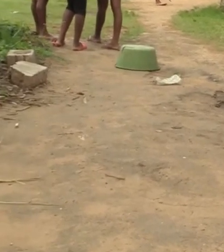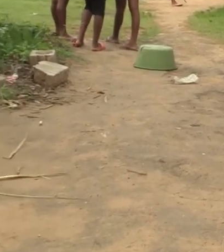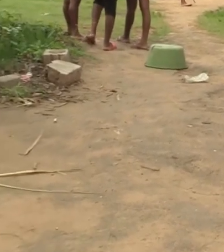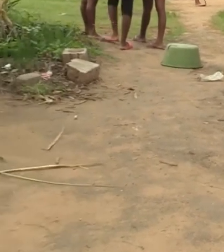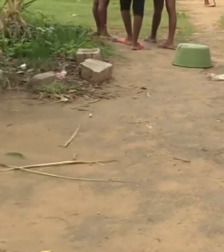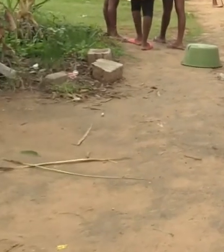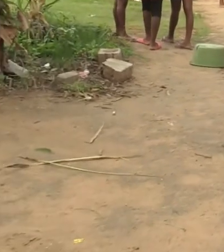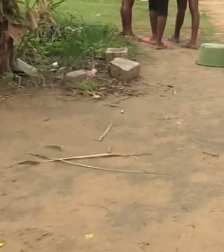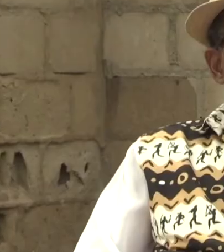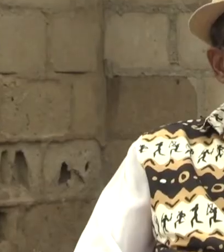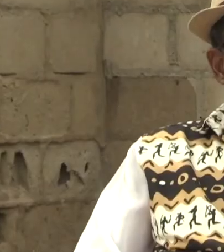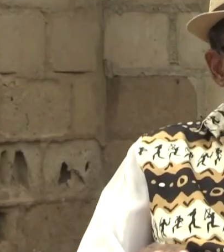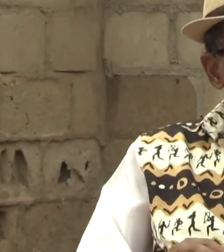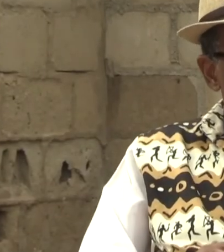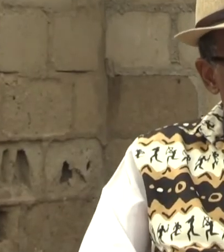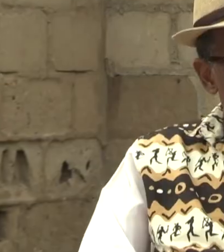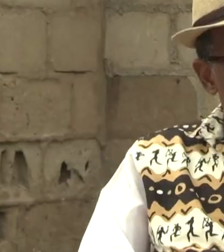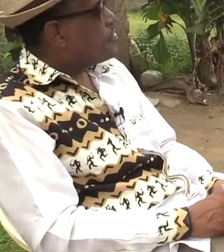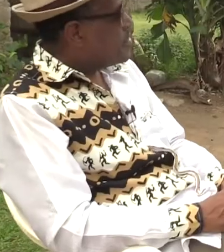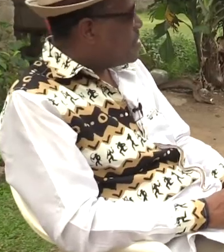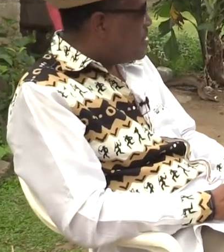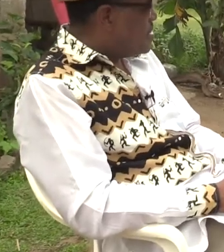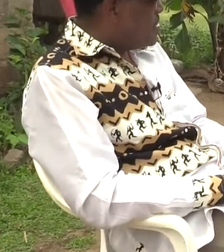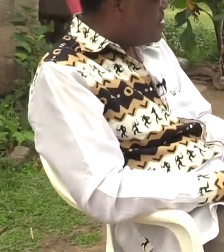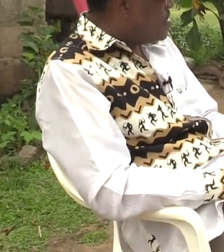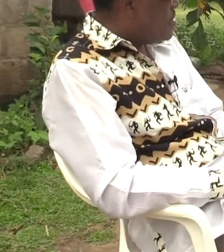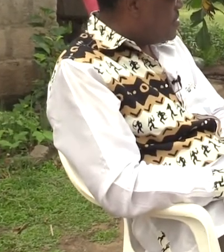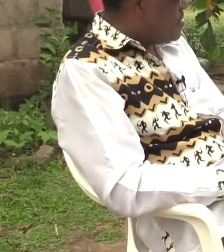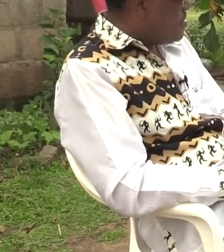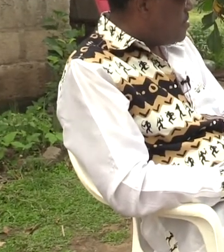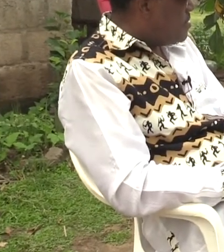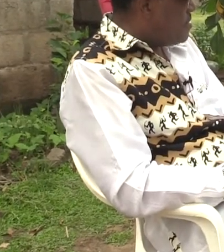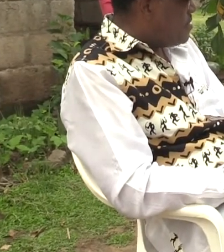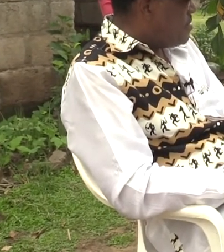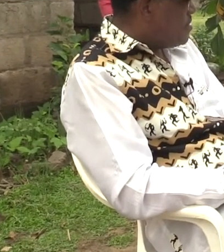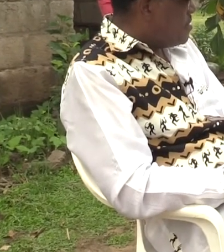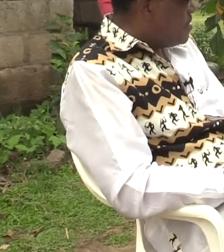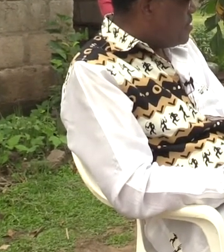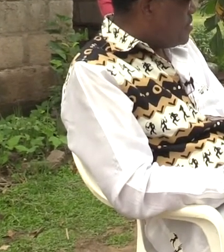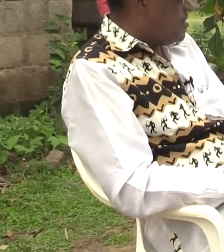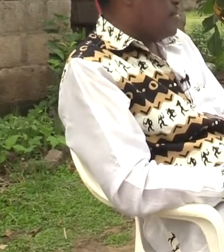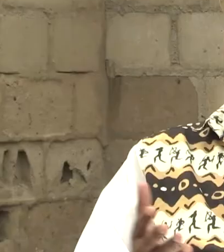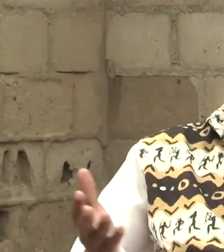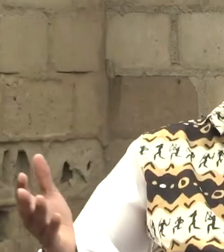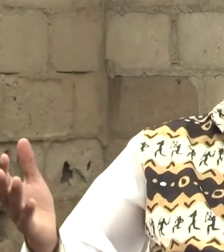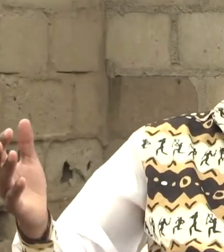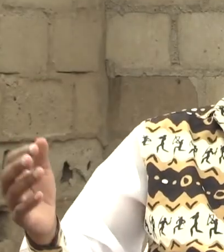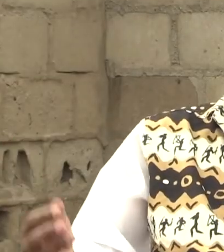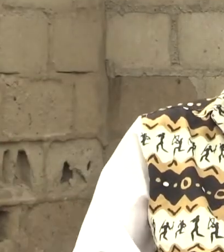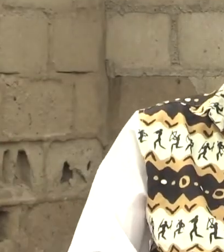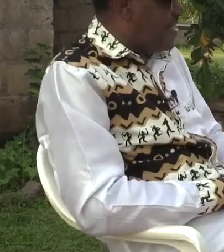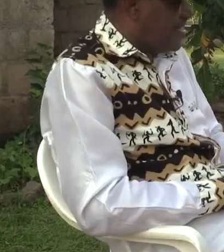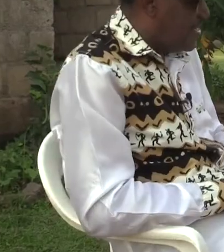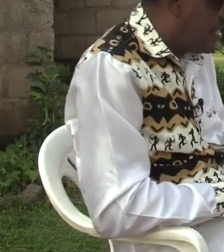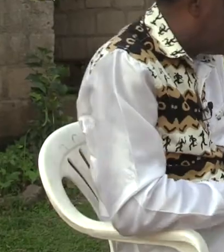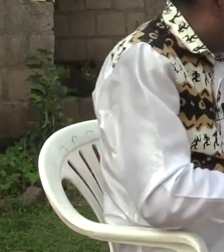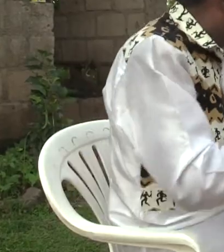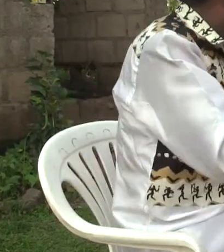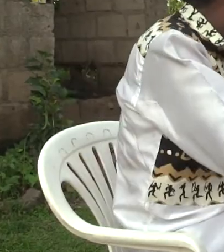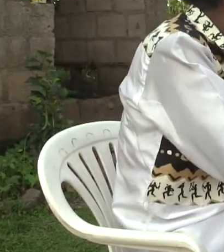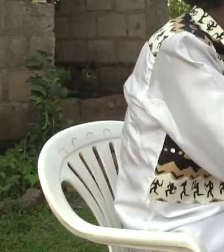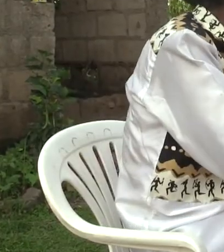Pai. Sim, filha. Sabe o que é direito à informação? Claro que eu sei, filha.